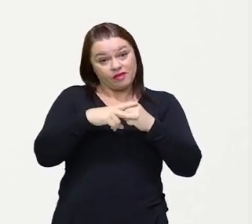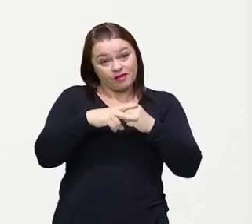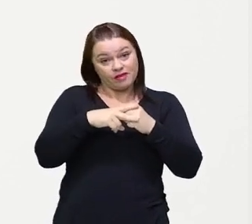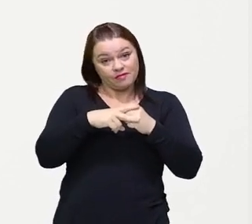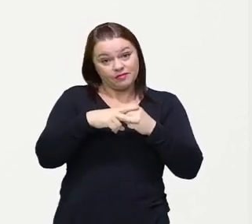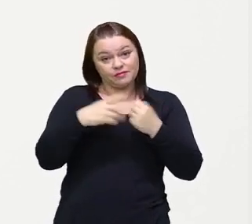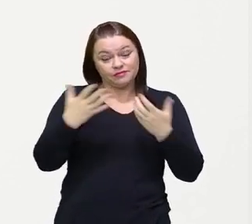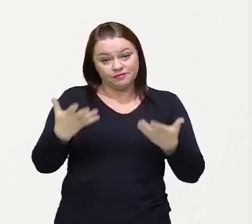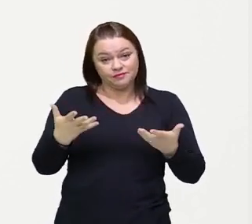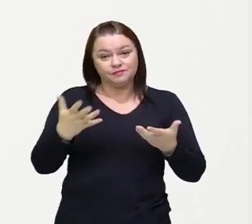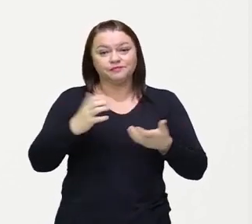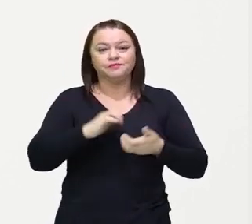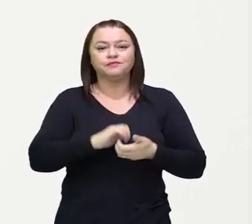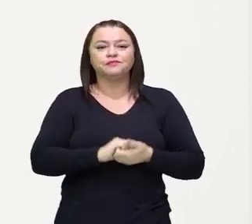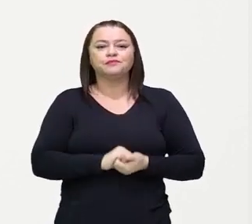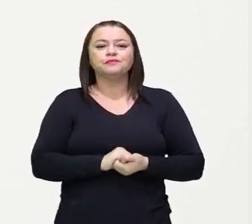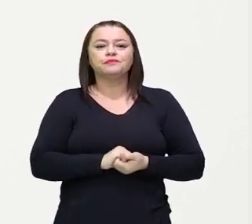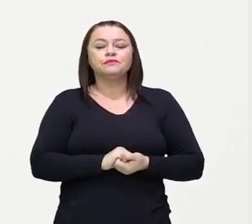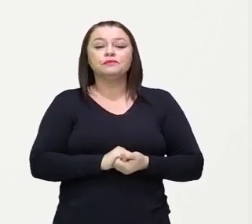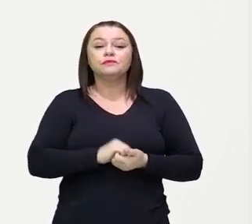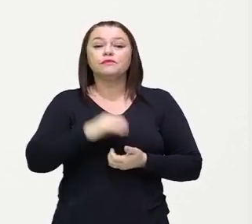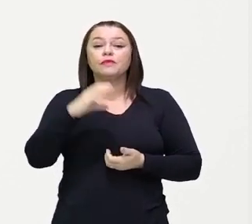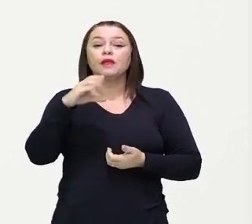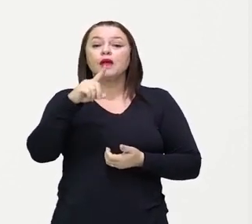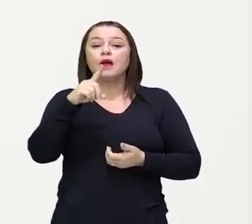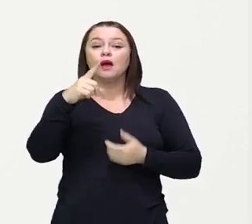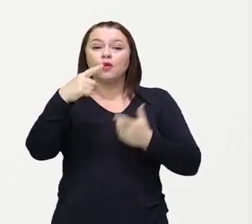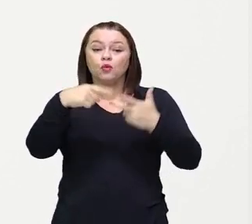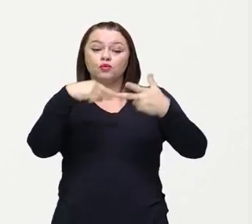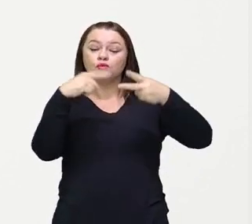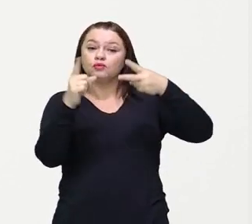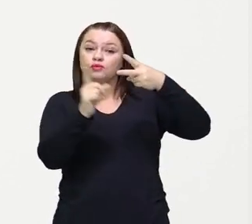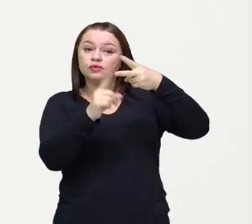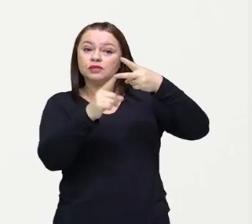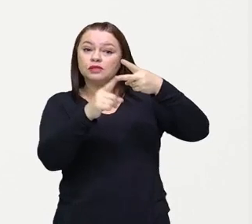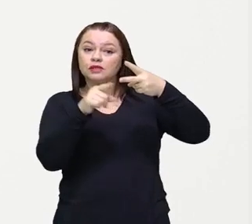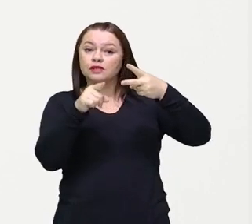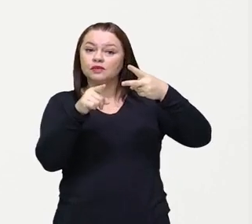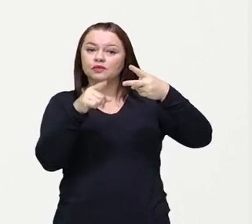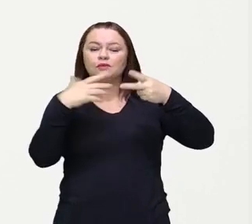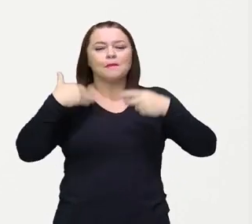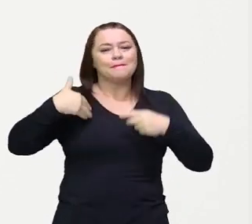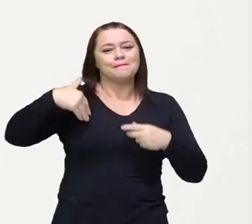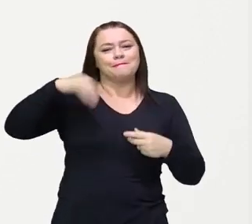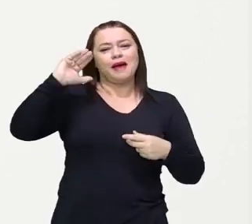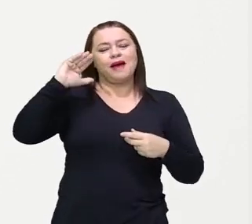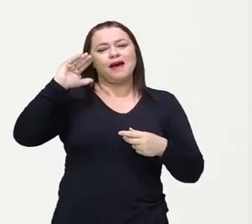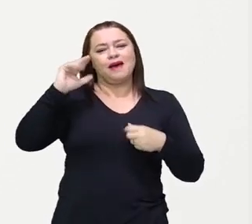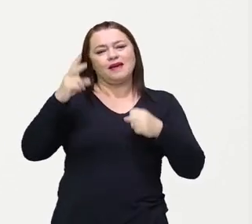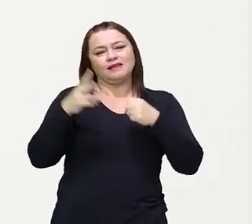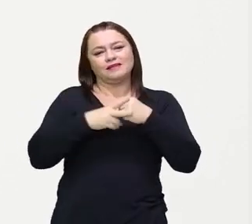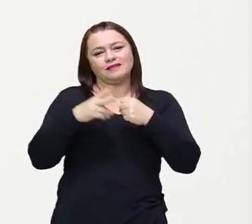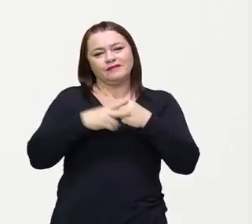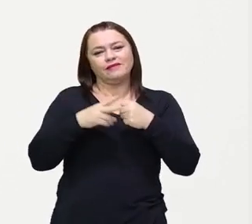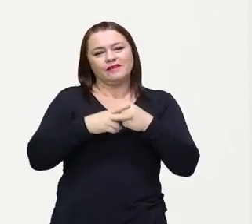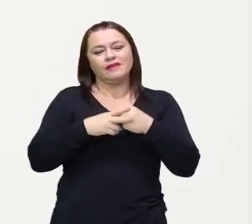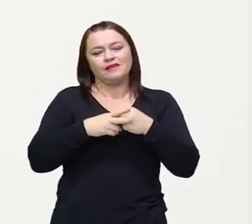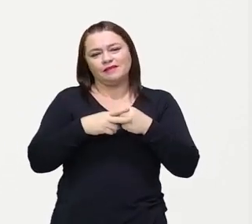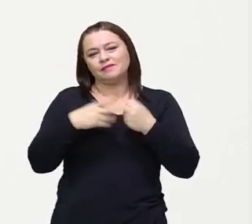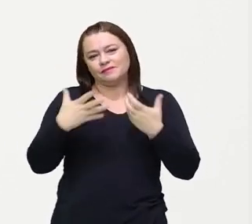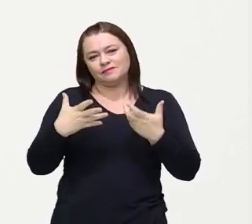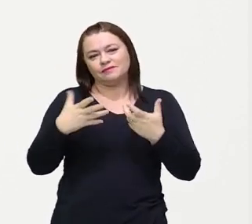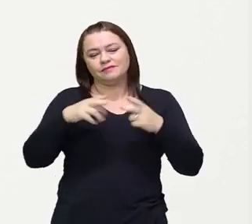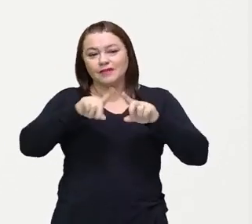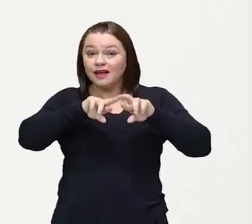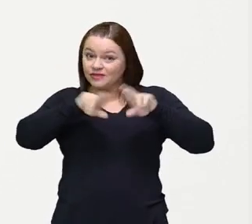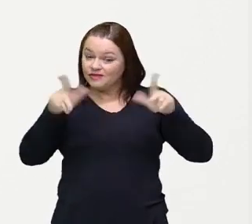um verbo. Composto apresenta mais de um verbo ou